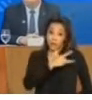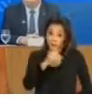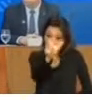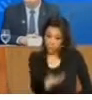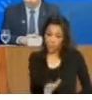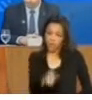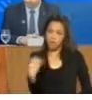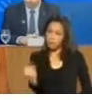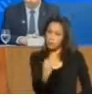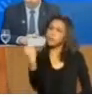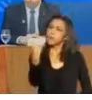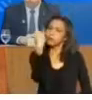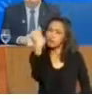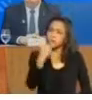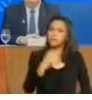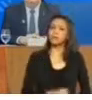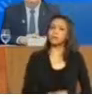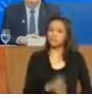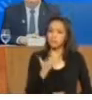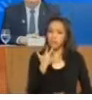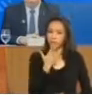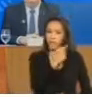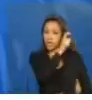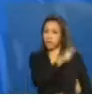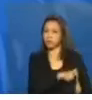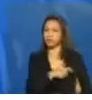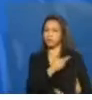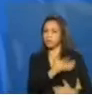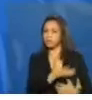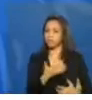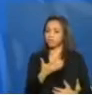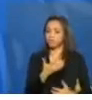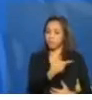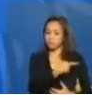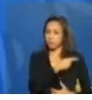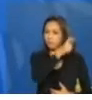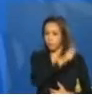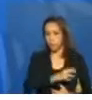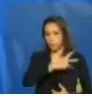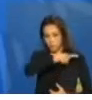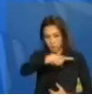essa análise feita pelo presidente Pedro.